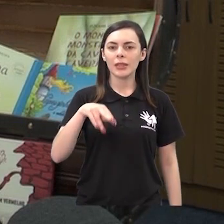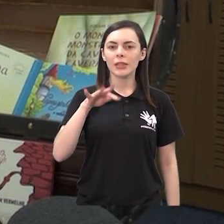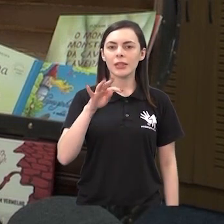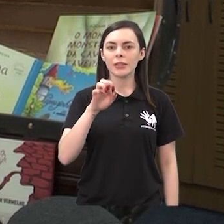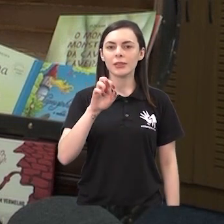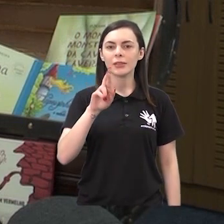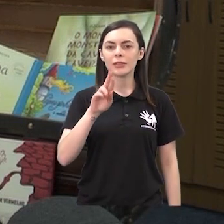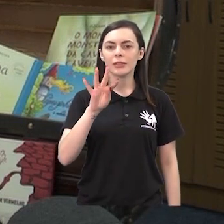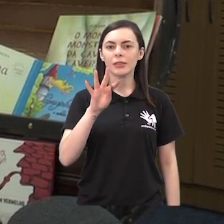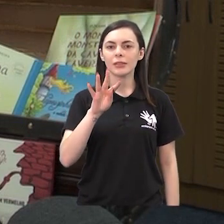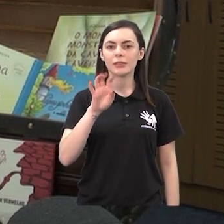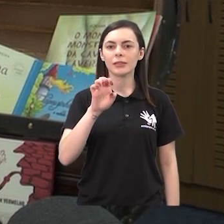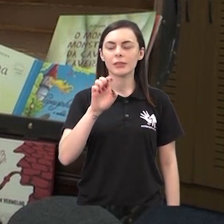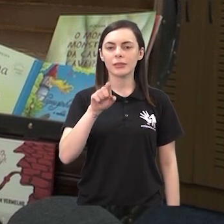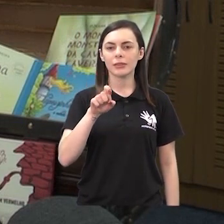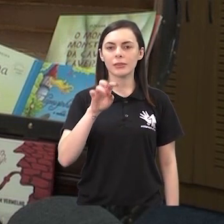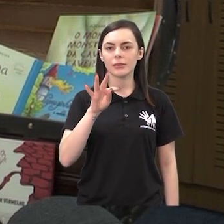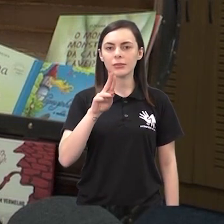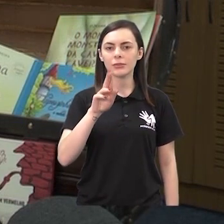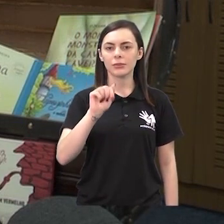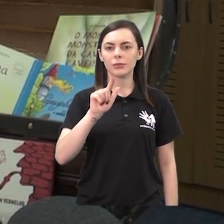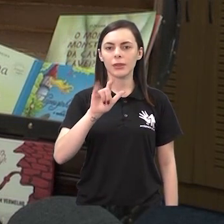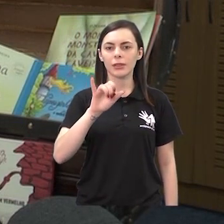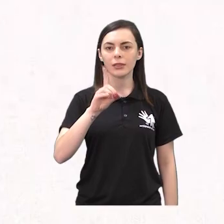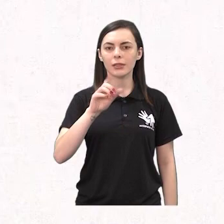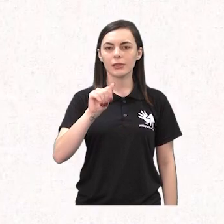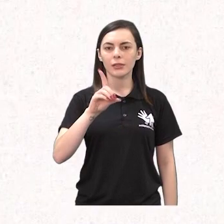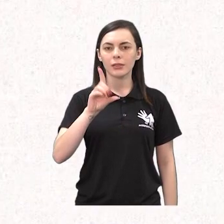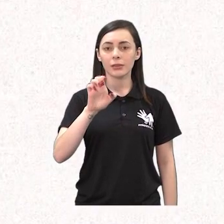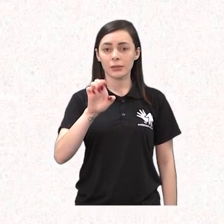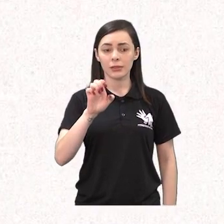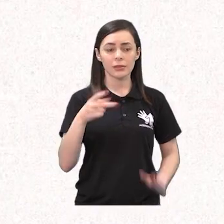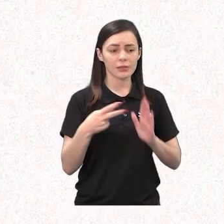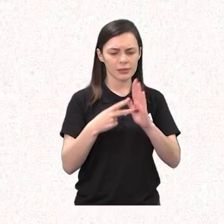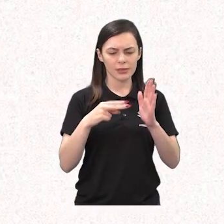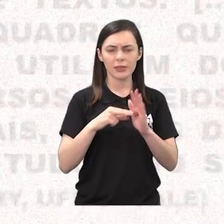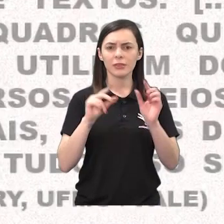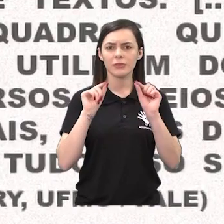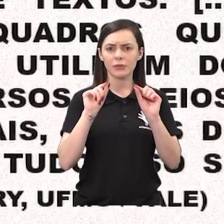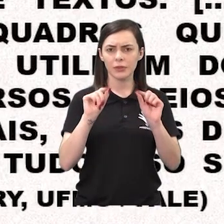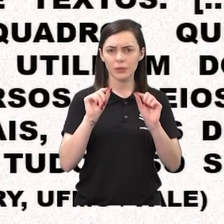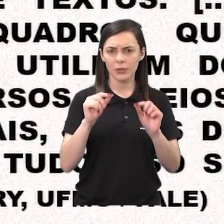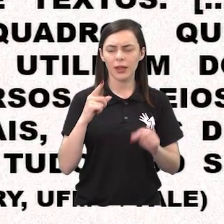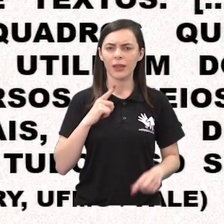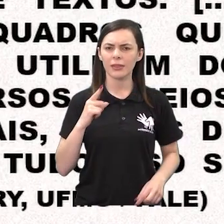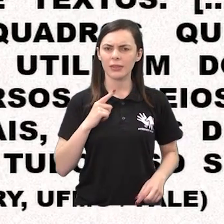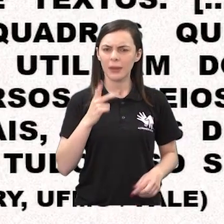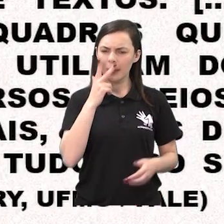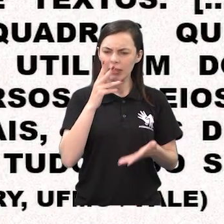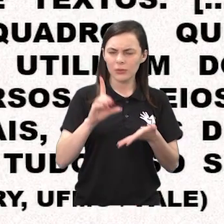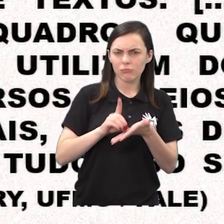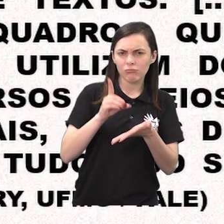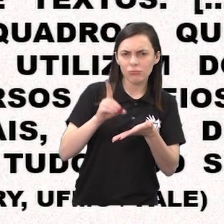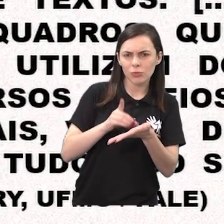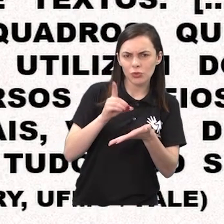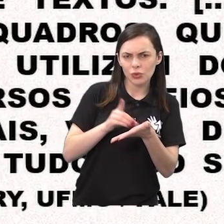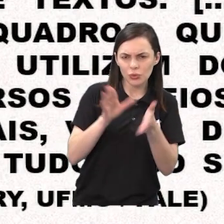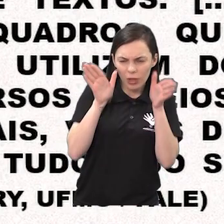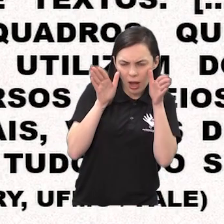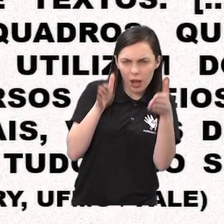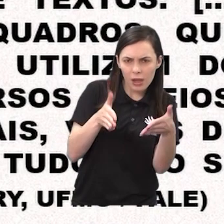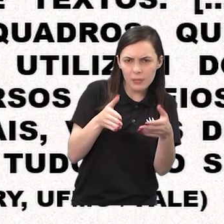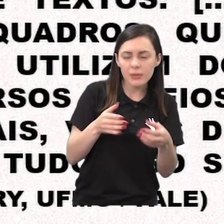intertextualidade. Sabe? Parece uma palavra tão comprida, né? Sabe o que isso significa? Segundo um glossário, que é como se fosse um dicionário